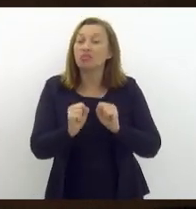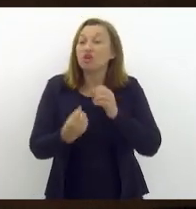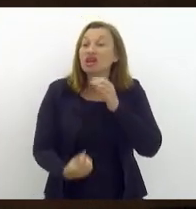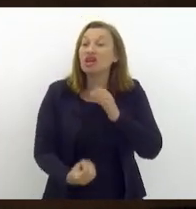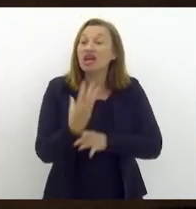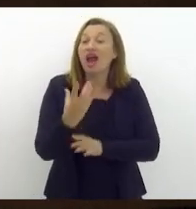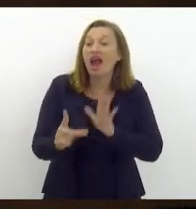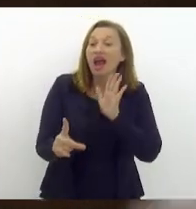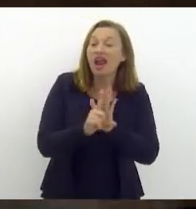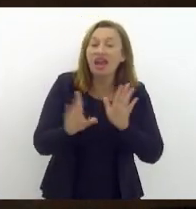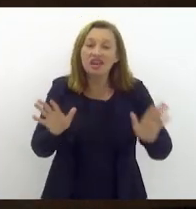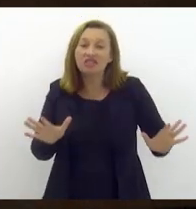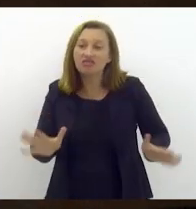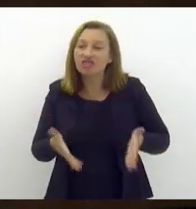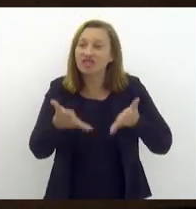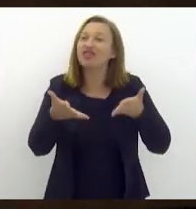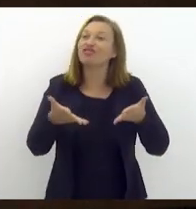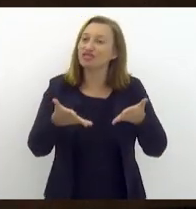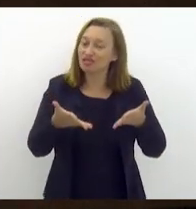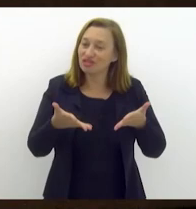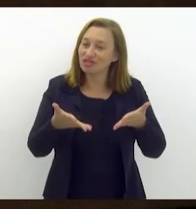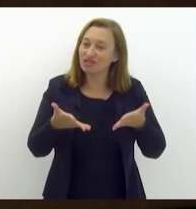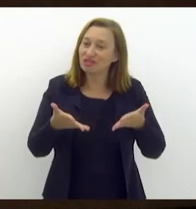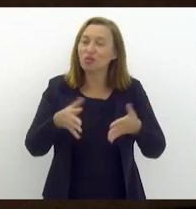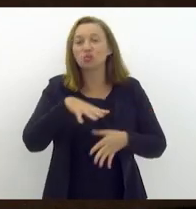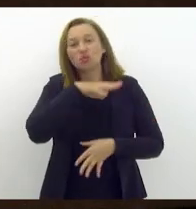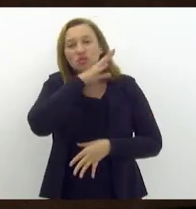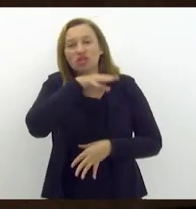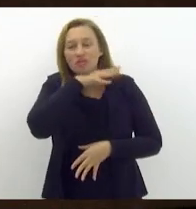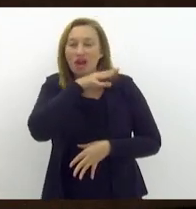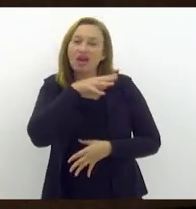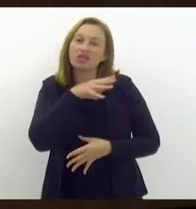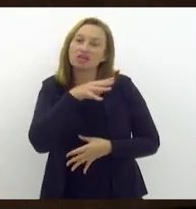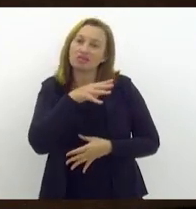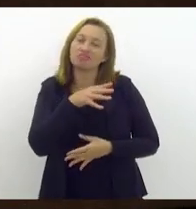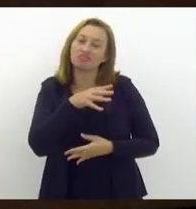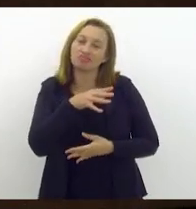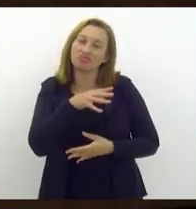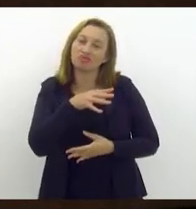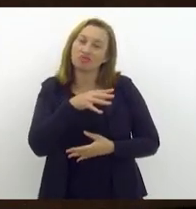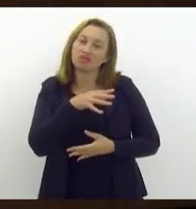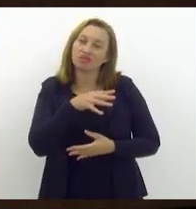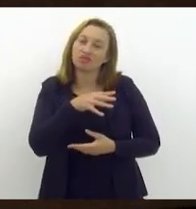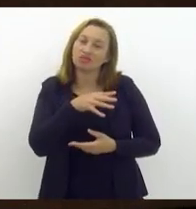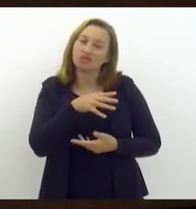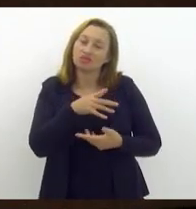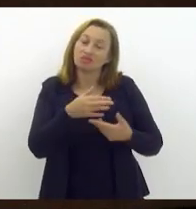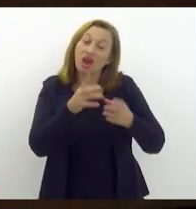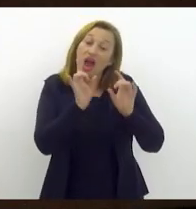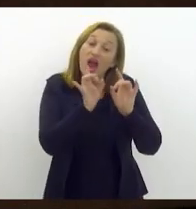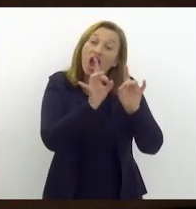criar a lei de incentivo aos nossos pets aí que estão, de certa forma,